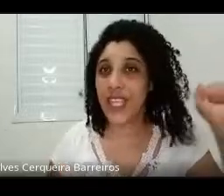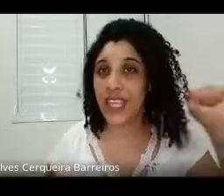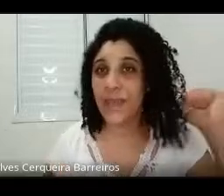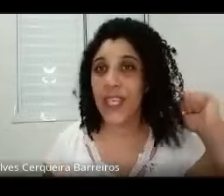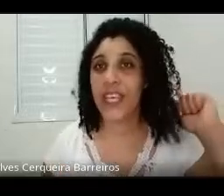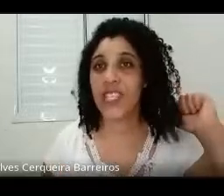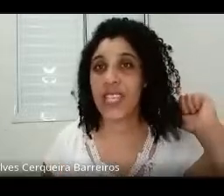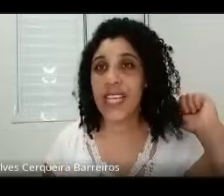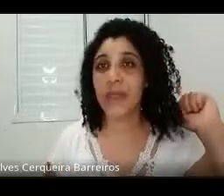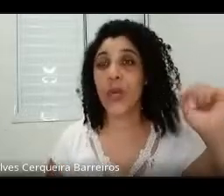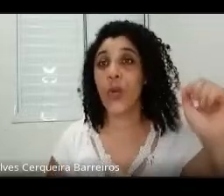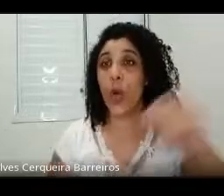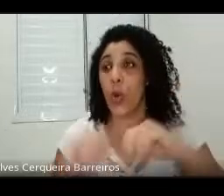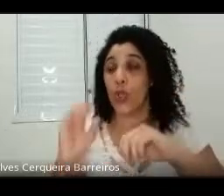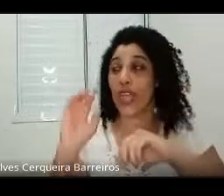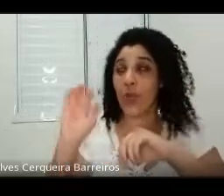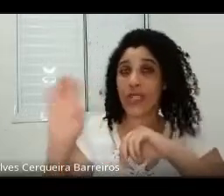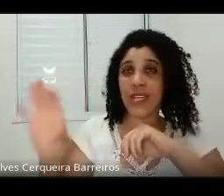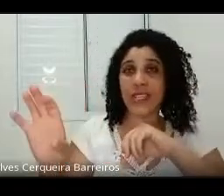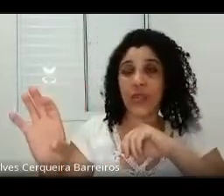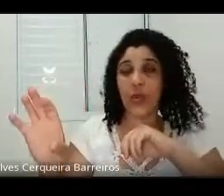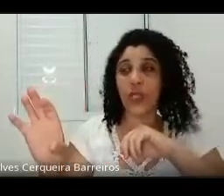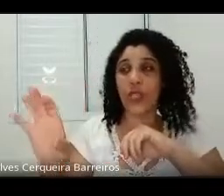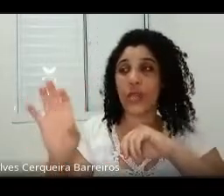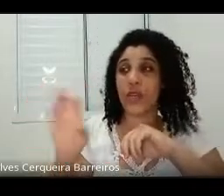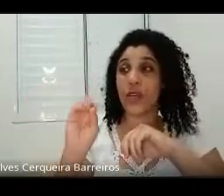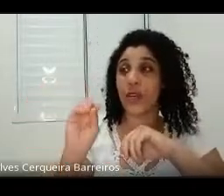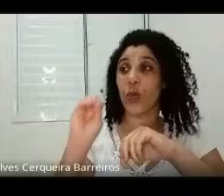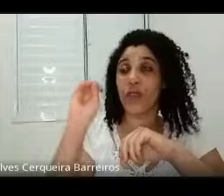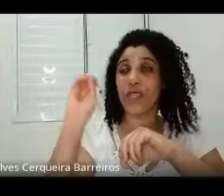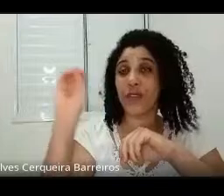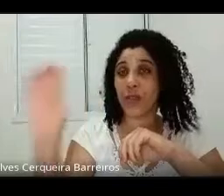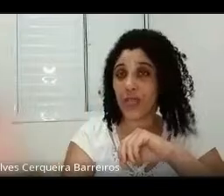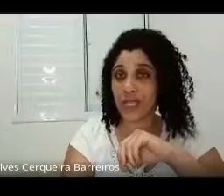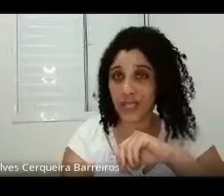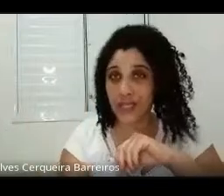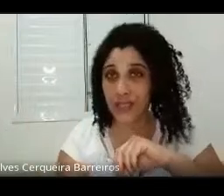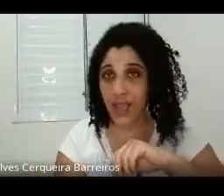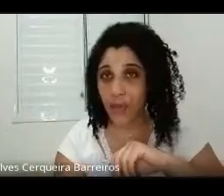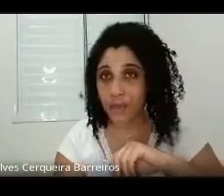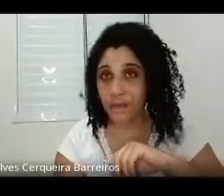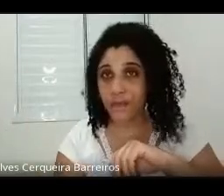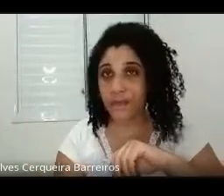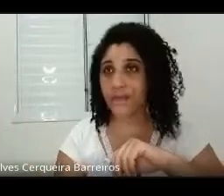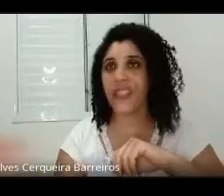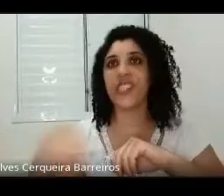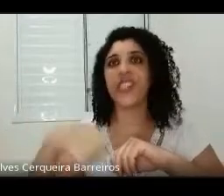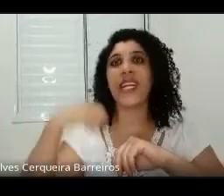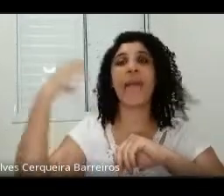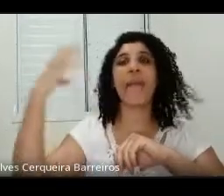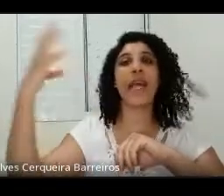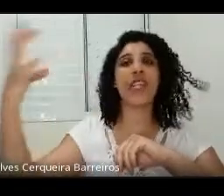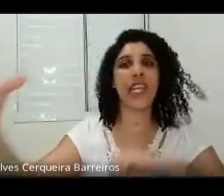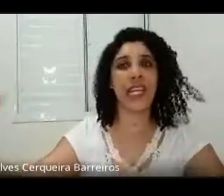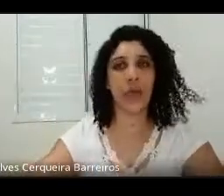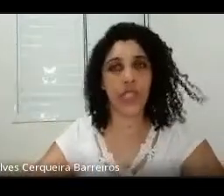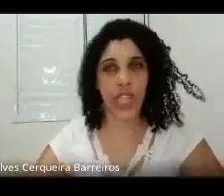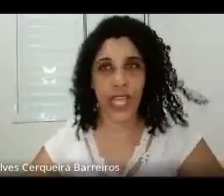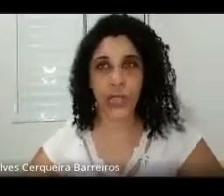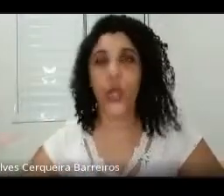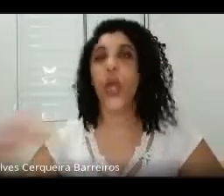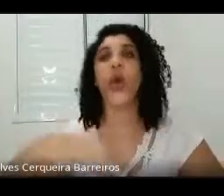Então, você já sabe. Então, tem alguns sinais que são icônicos justamente porque quando você visualiza aquele sinal, já lhe remete